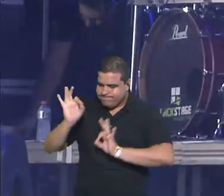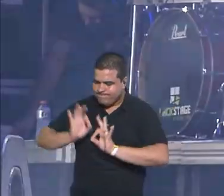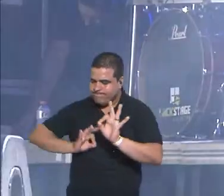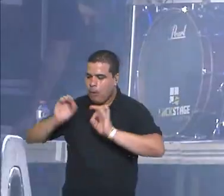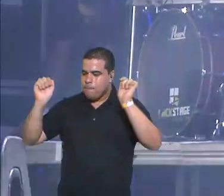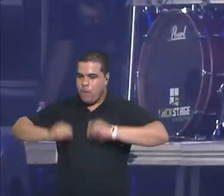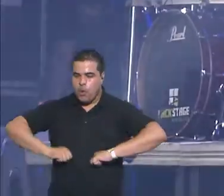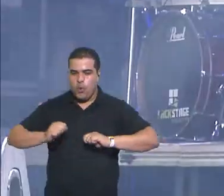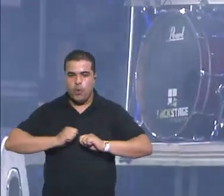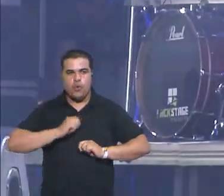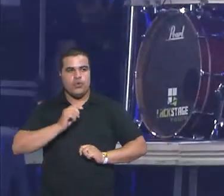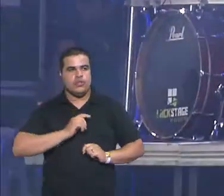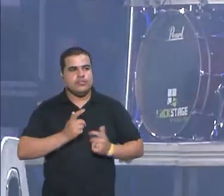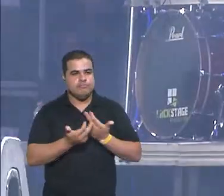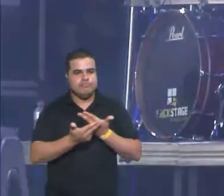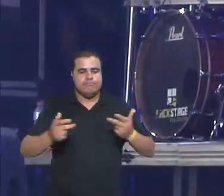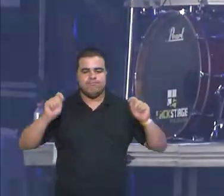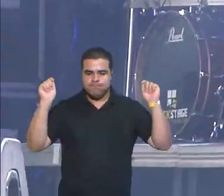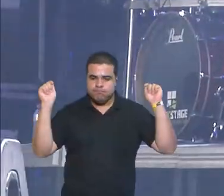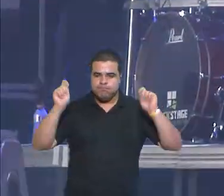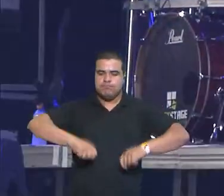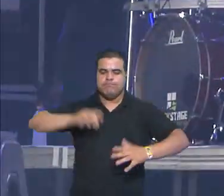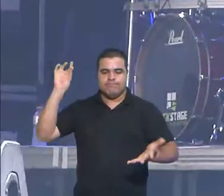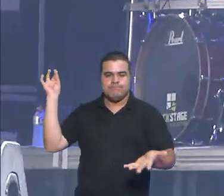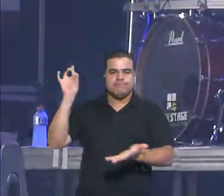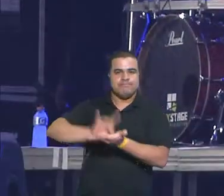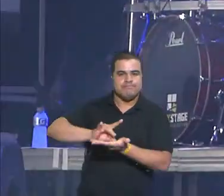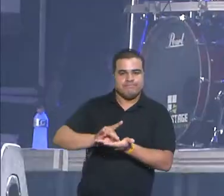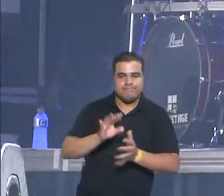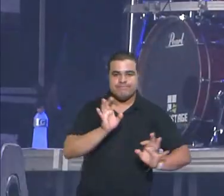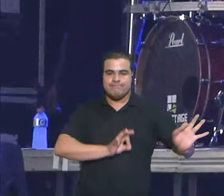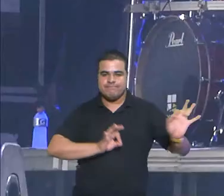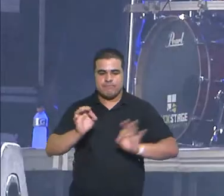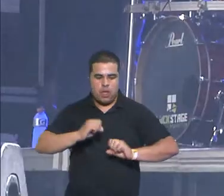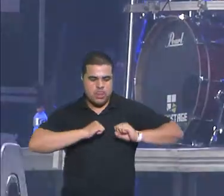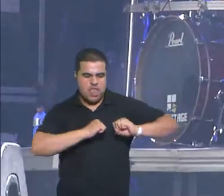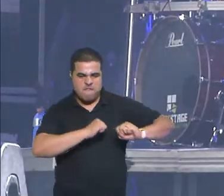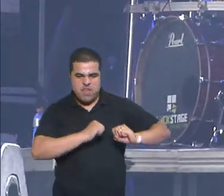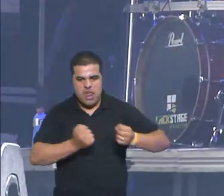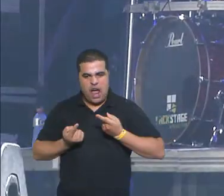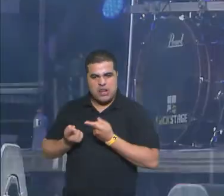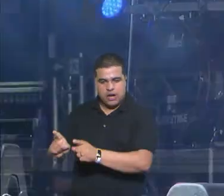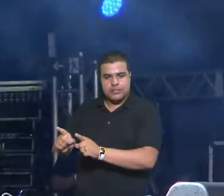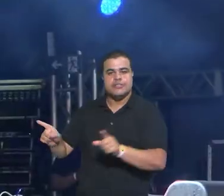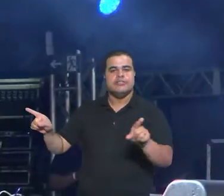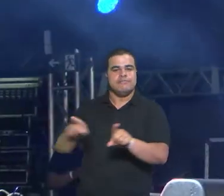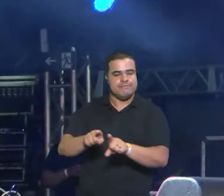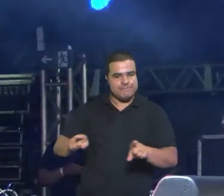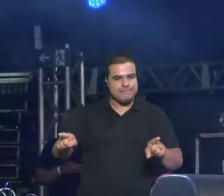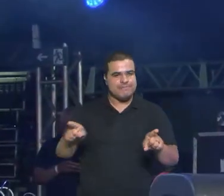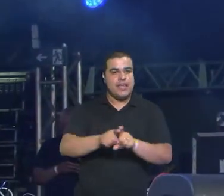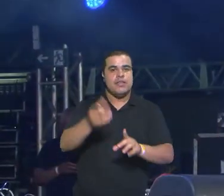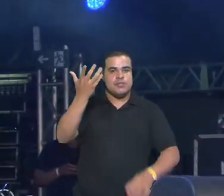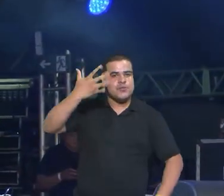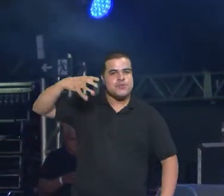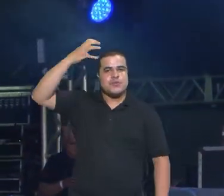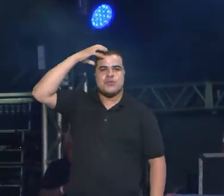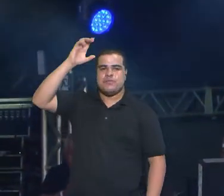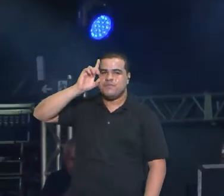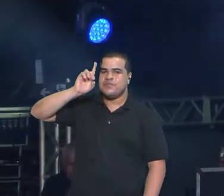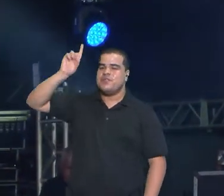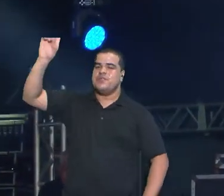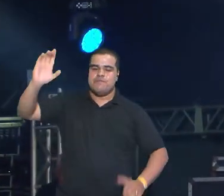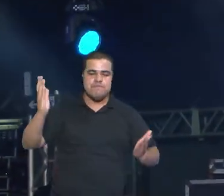e com muita precisão canta Caruaru rei do